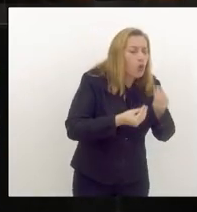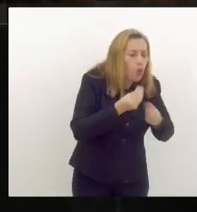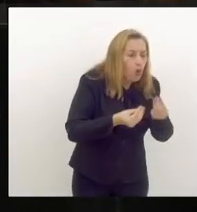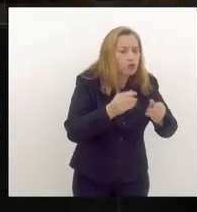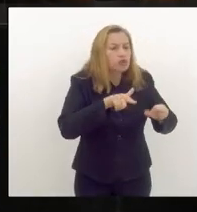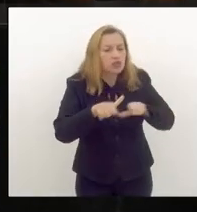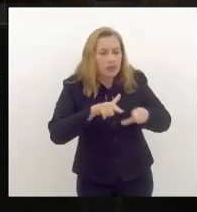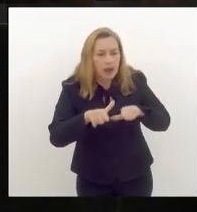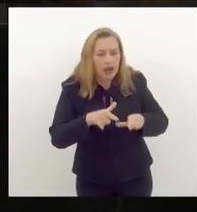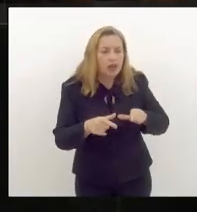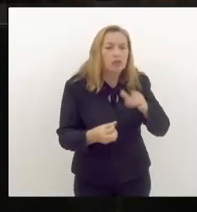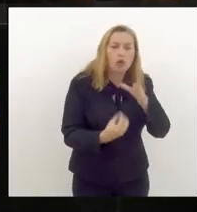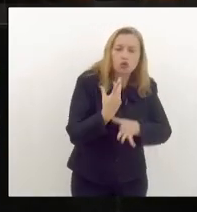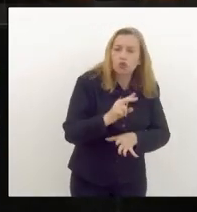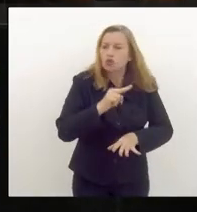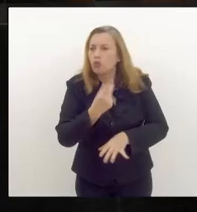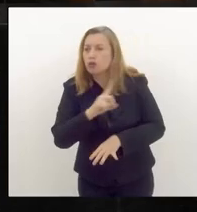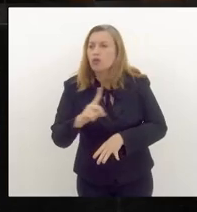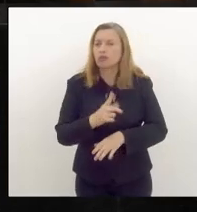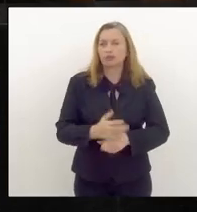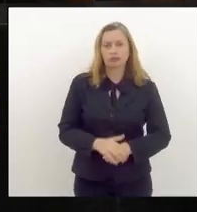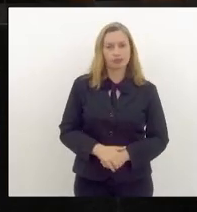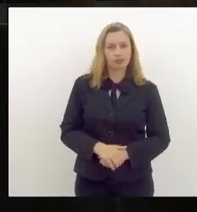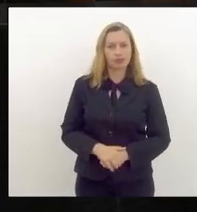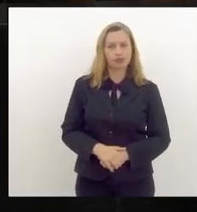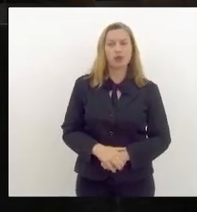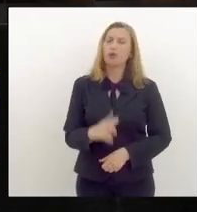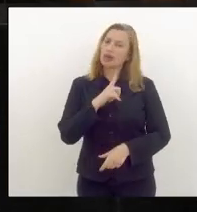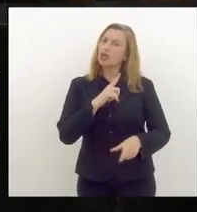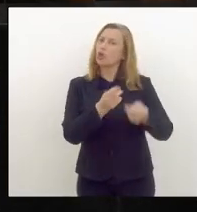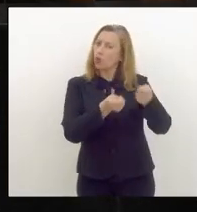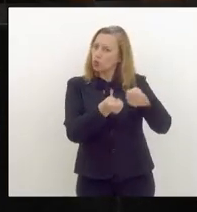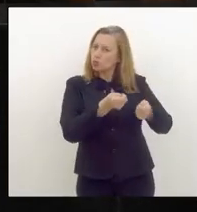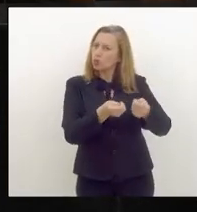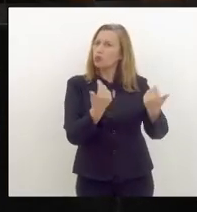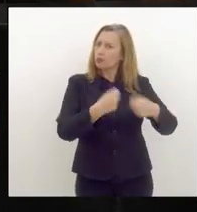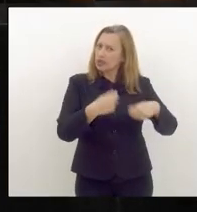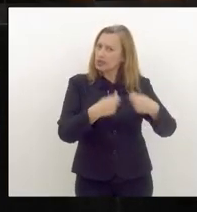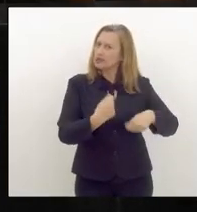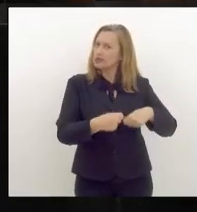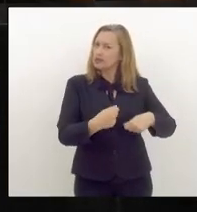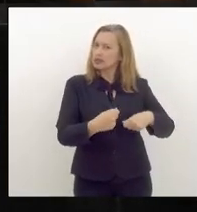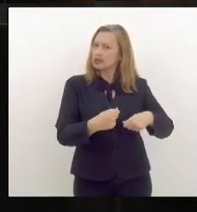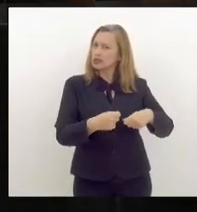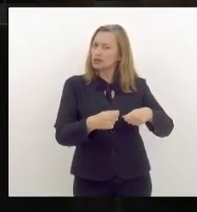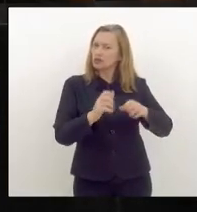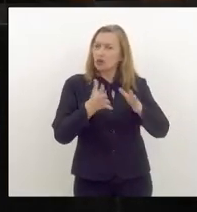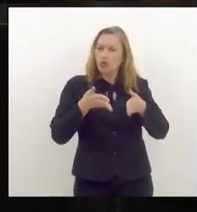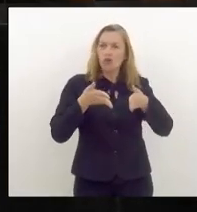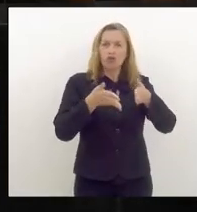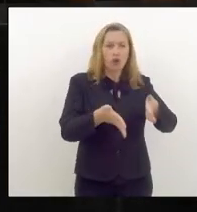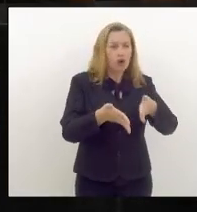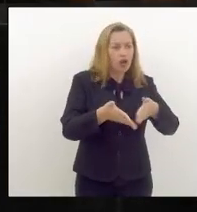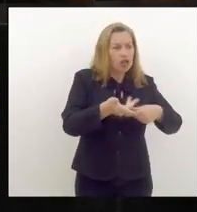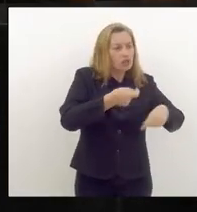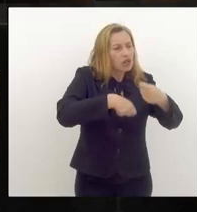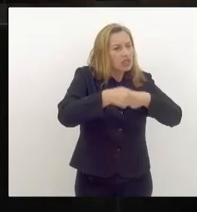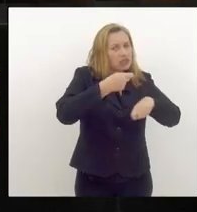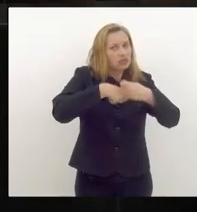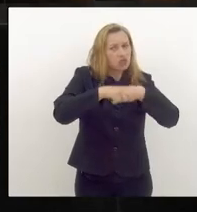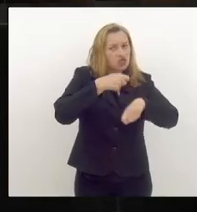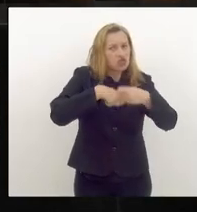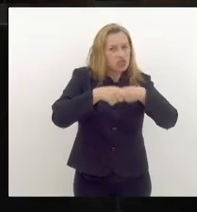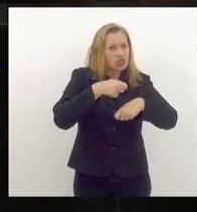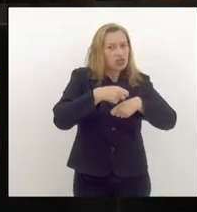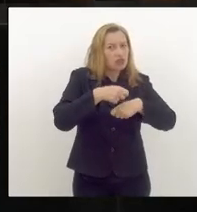se produz se não produz atenção o controle teria que ter uma descentralização administrativa